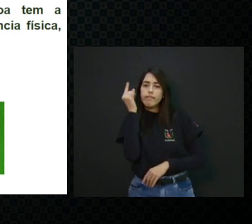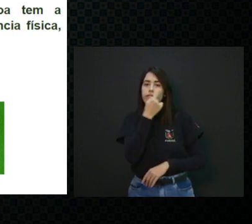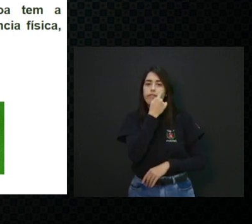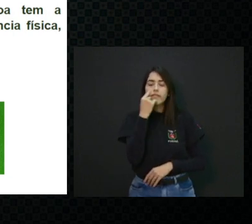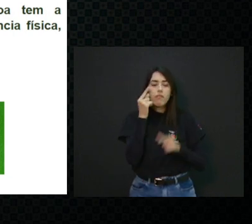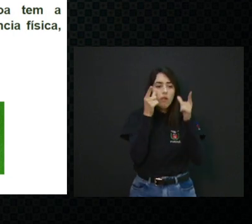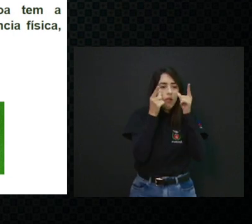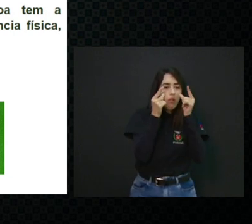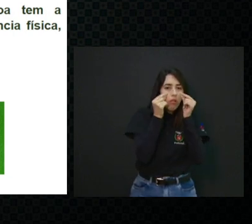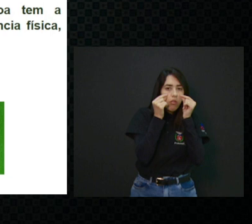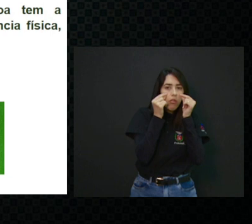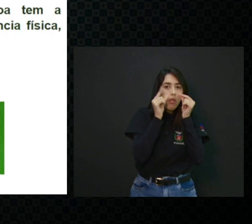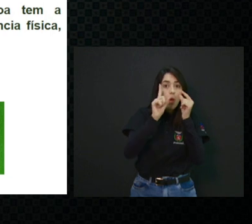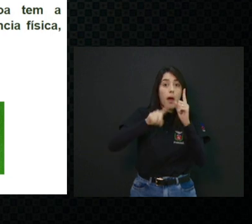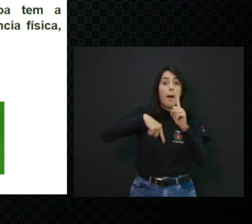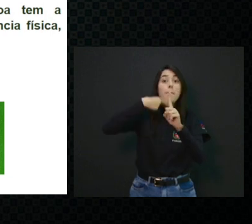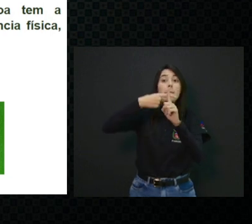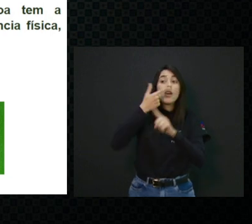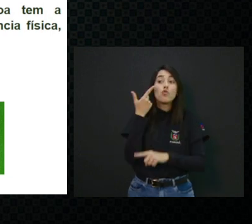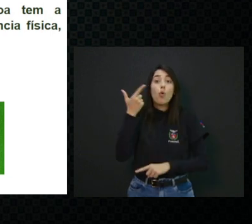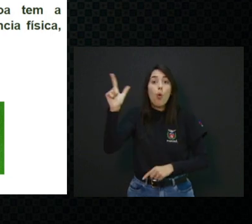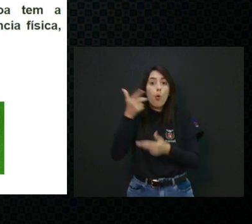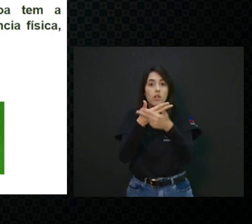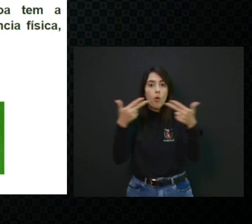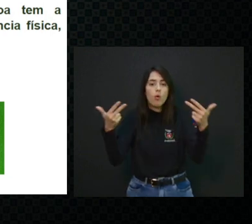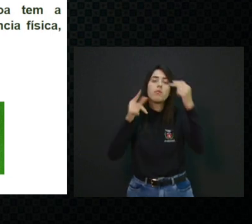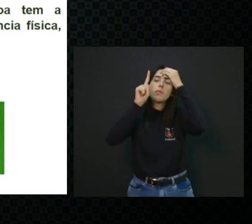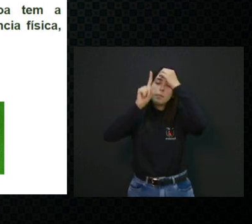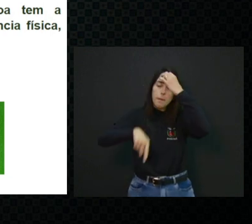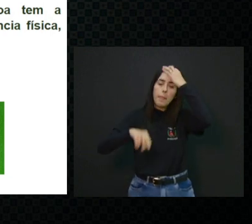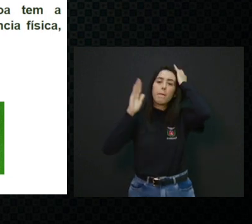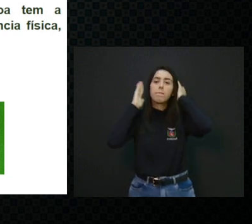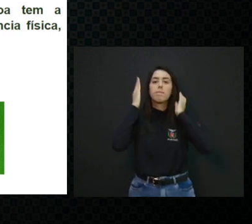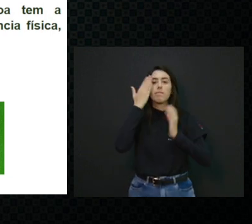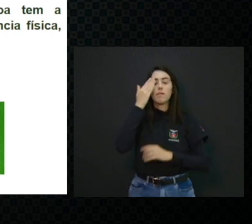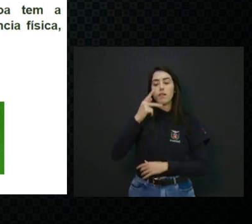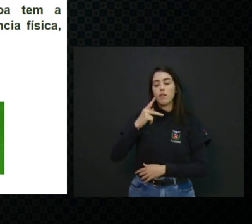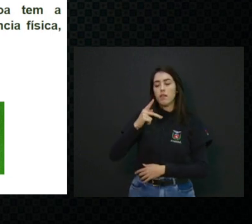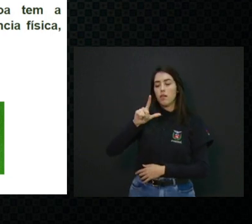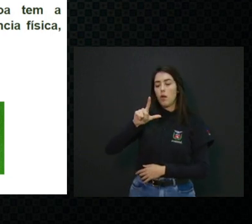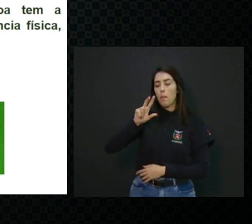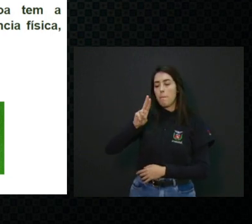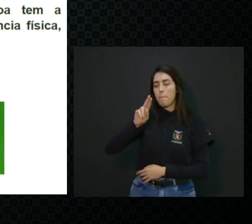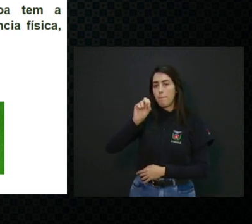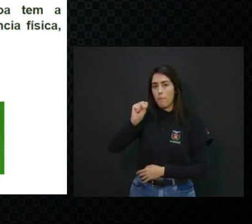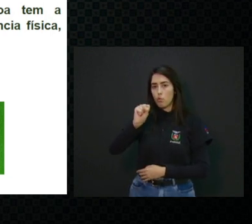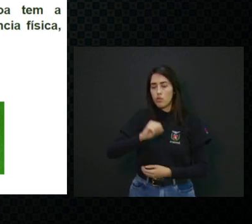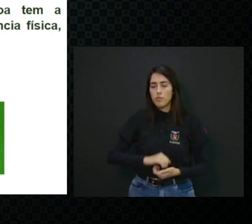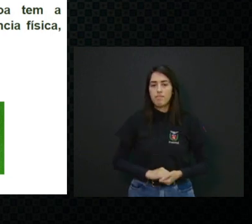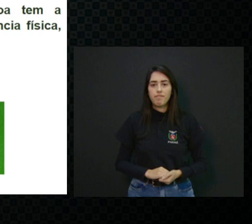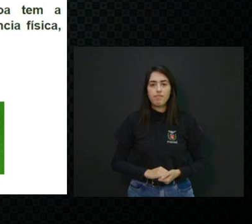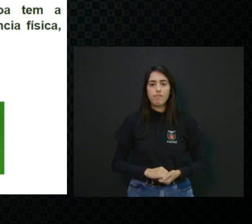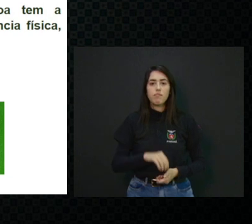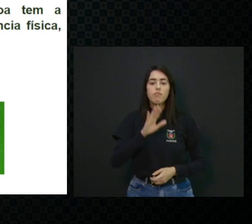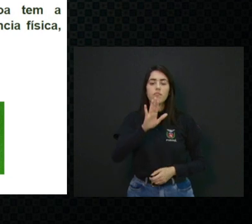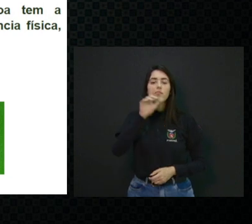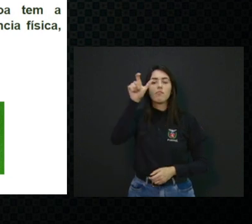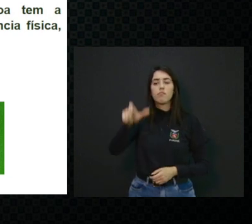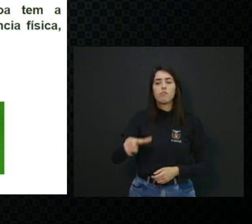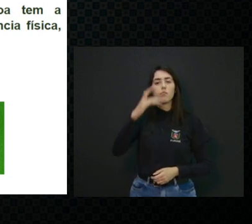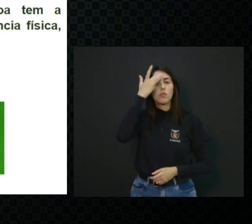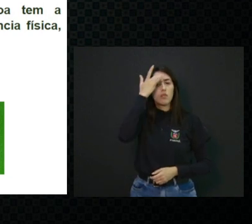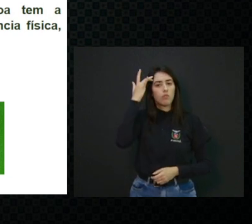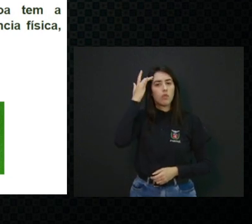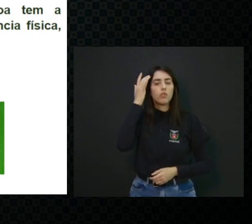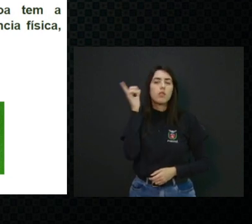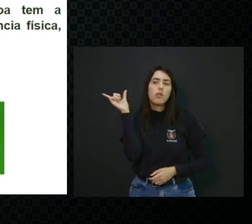um comprometimento, ele entra na categoria da surdo-cegueira plus. E aquele que vai ter somente visão e